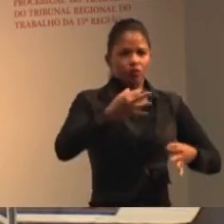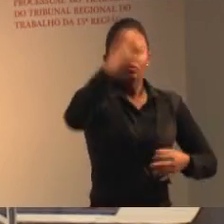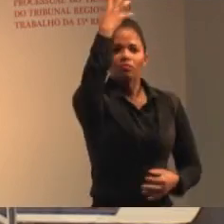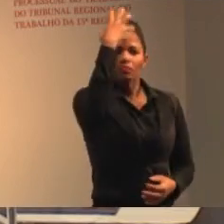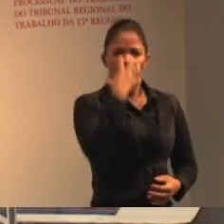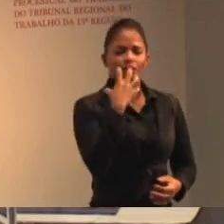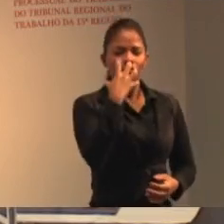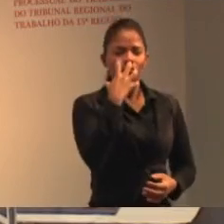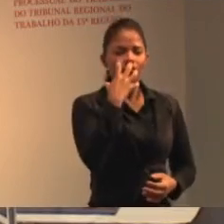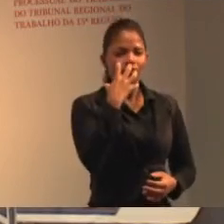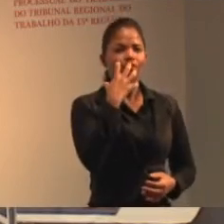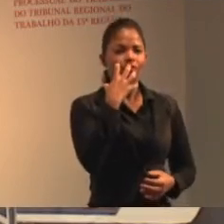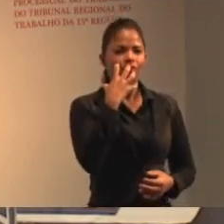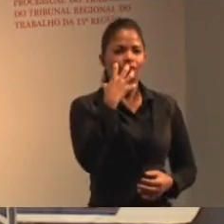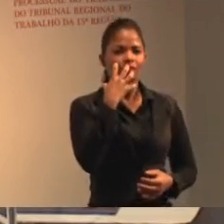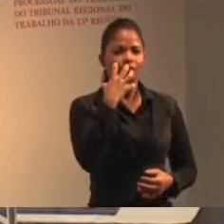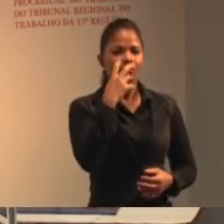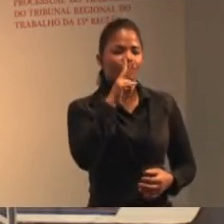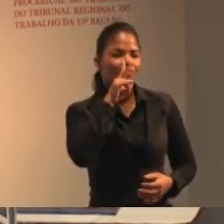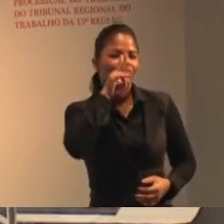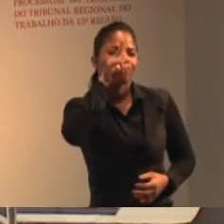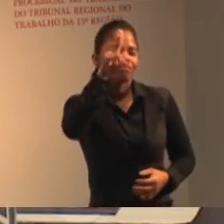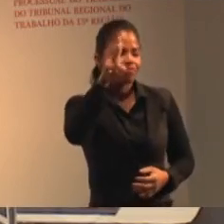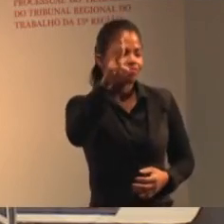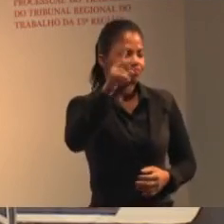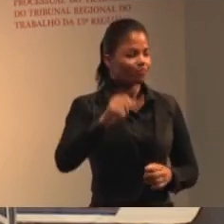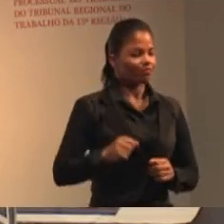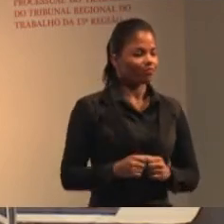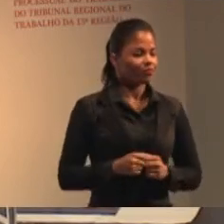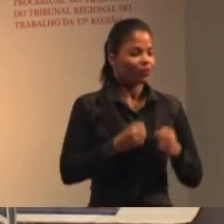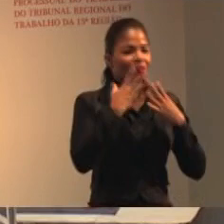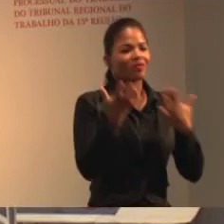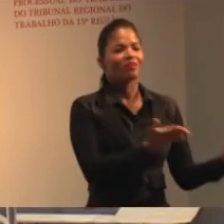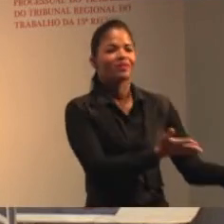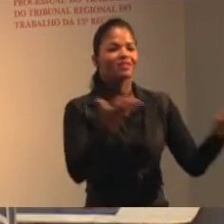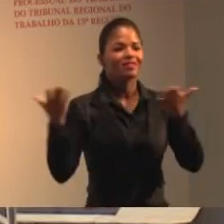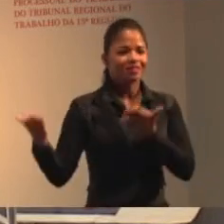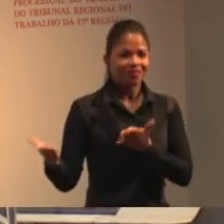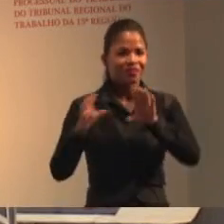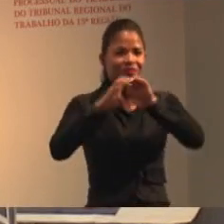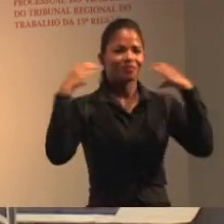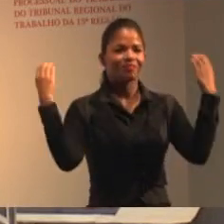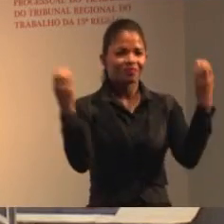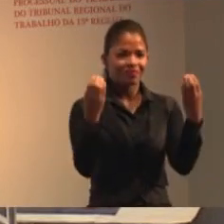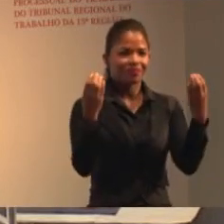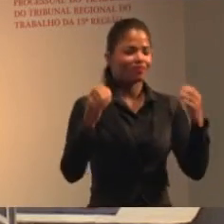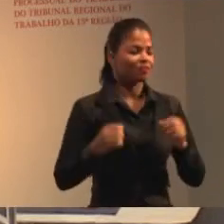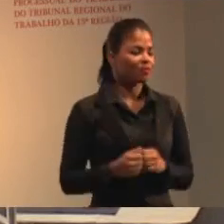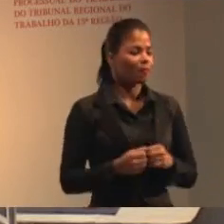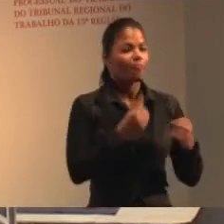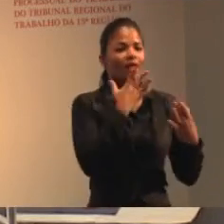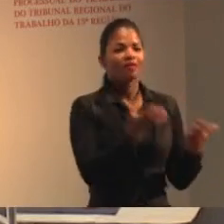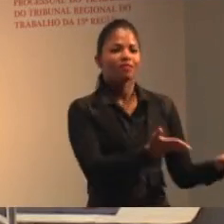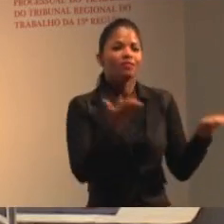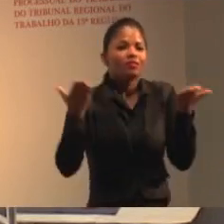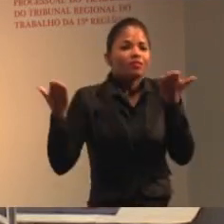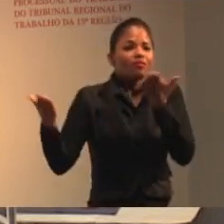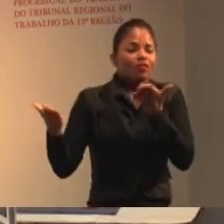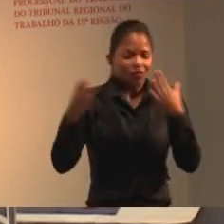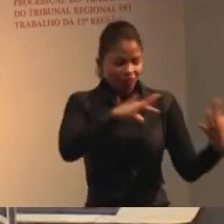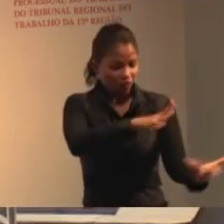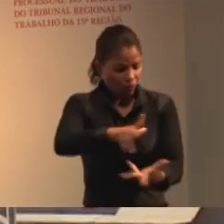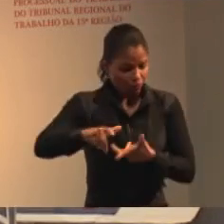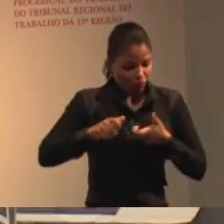célere, efetiva e fortalecida. Bem-vindos a este Congresso. Bem-vindos ao mundo